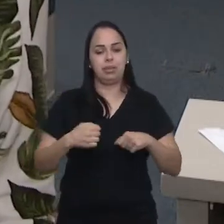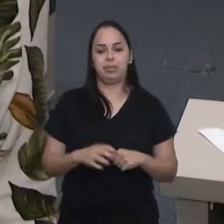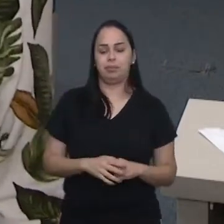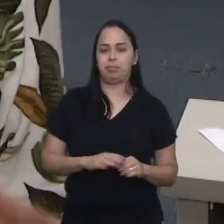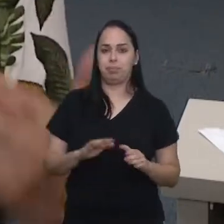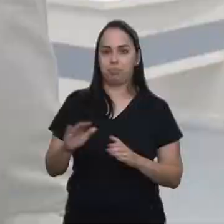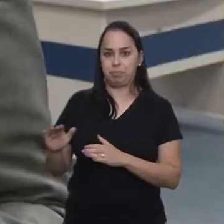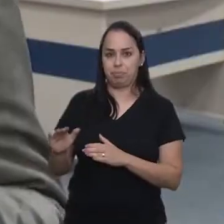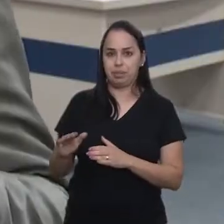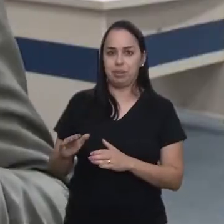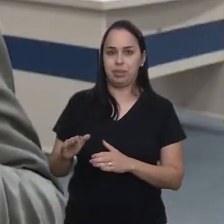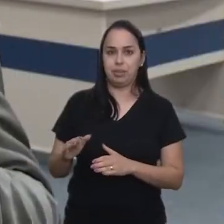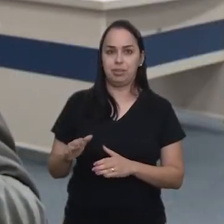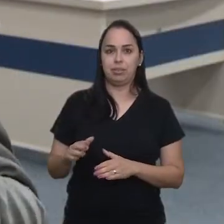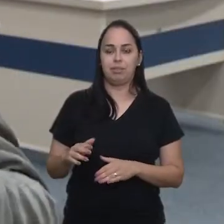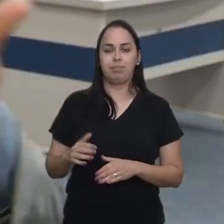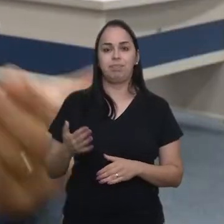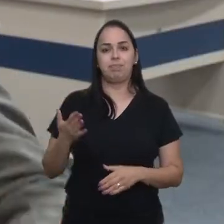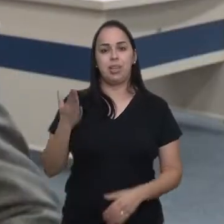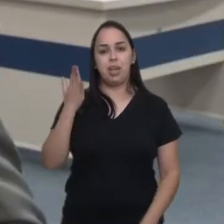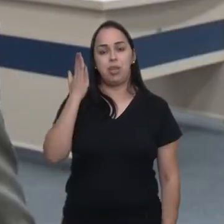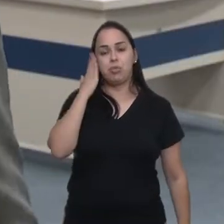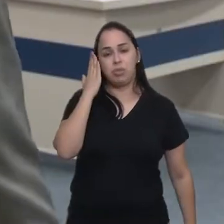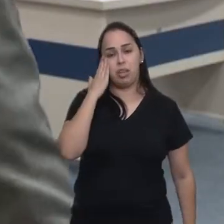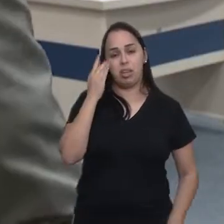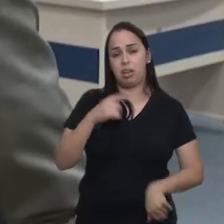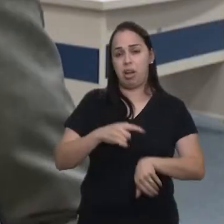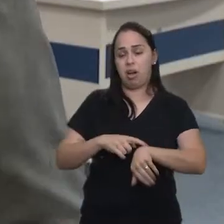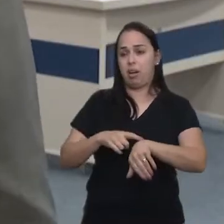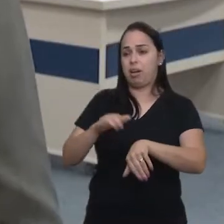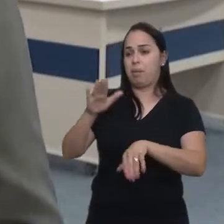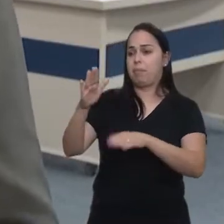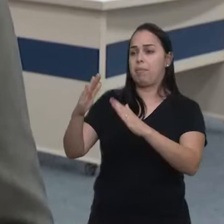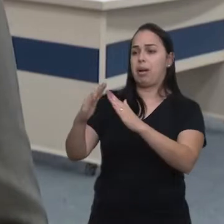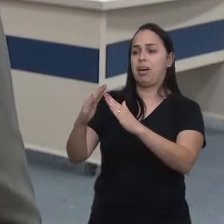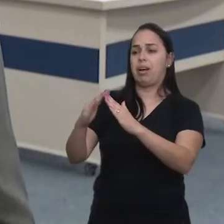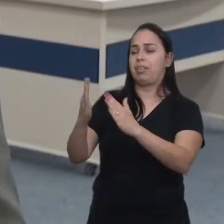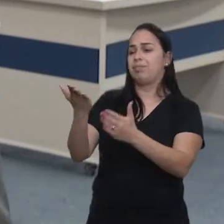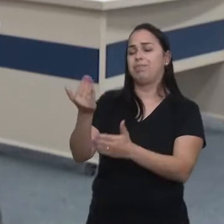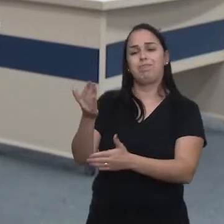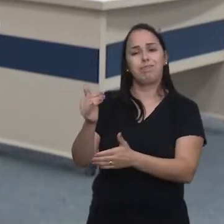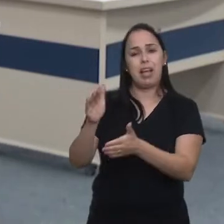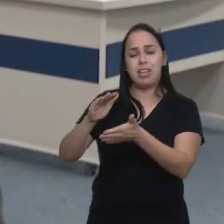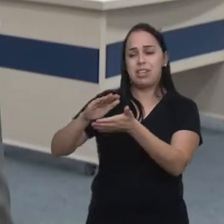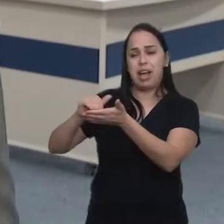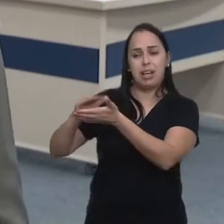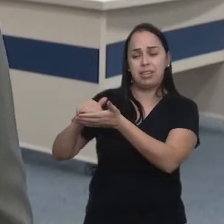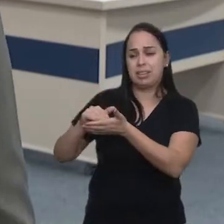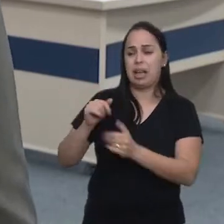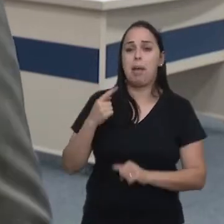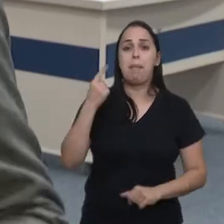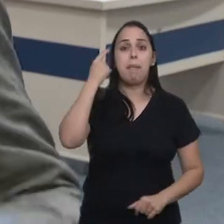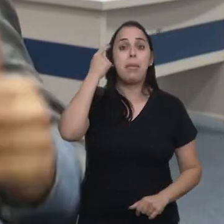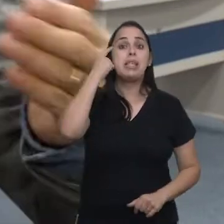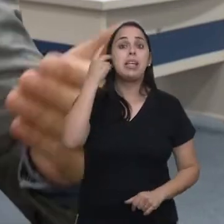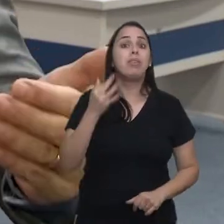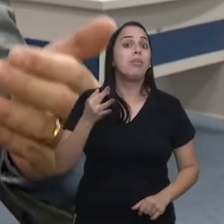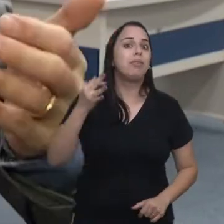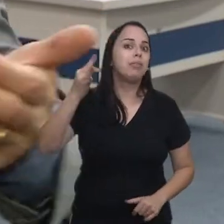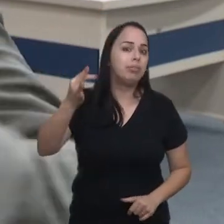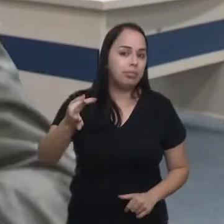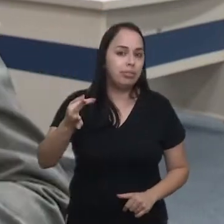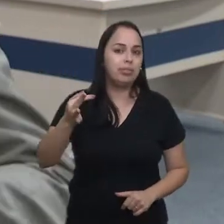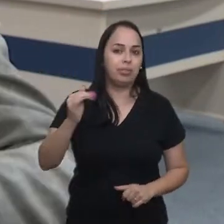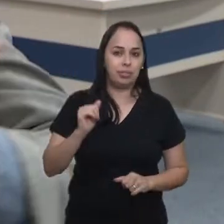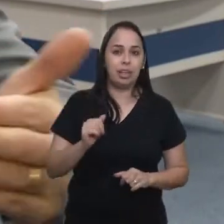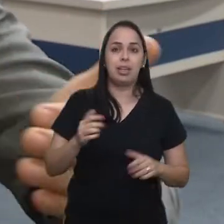ser redobradas. Mesmo sendo doloroso o momento de você retirar uma pessoa da sua casa, não deixar construir, você pensa no futuro